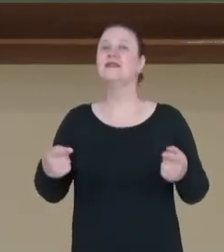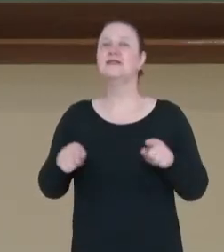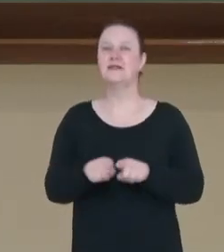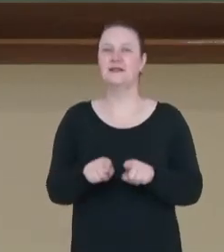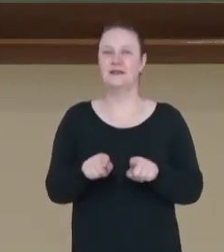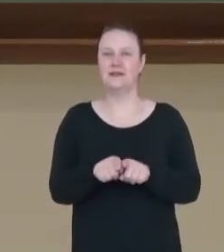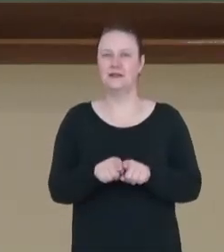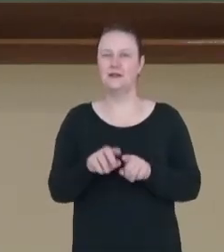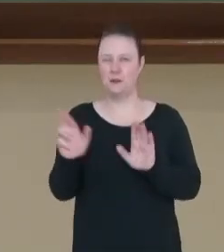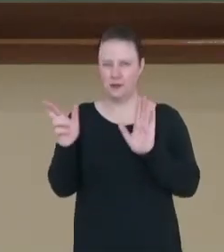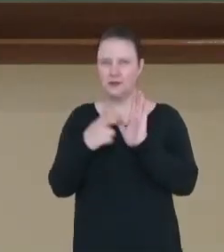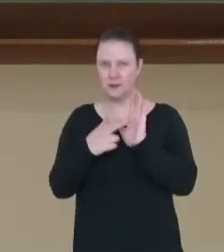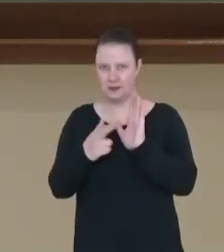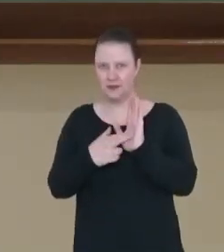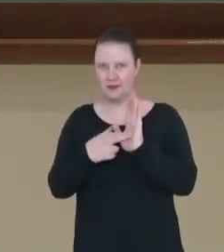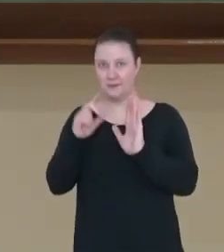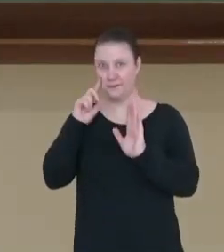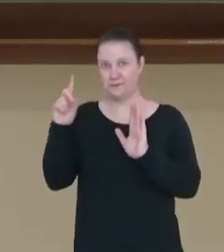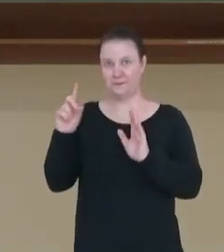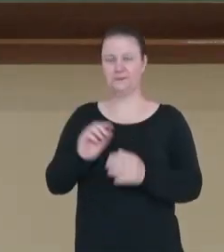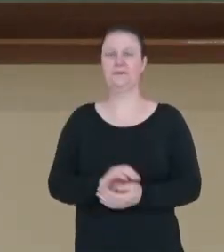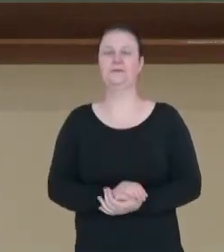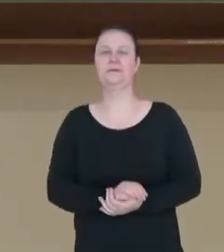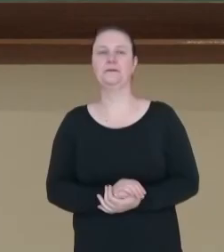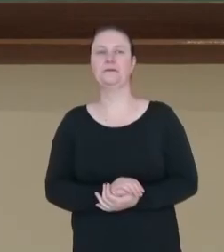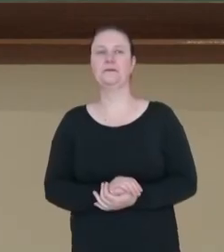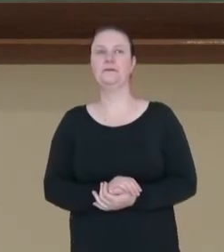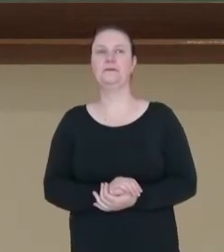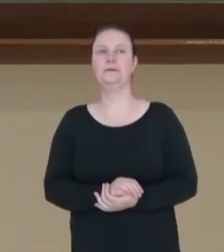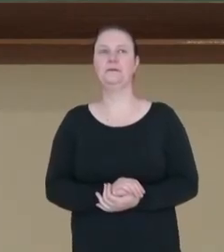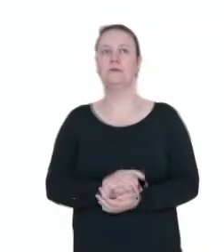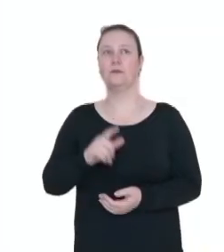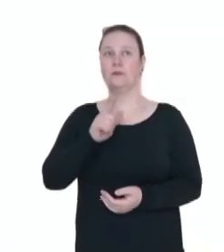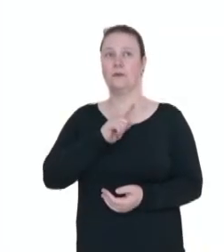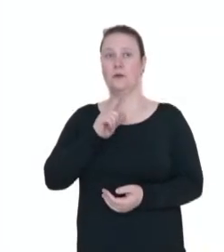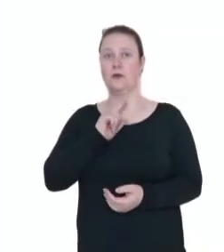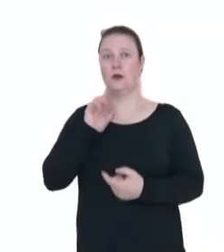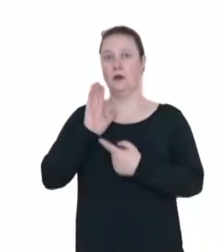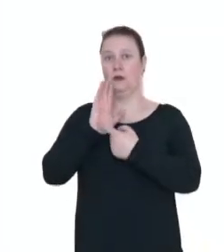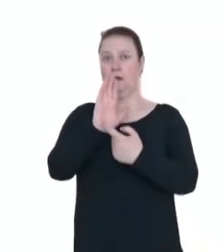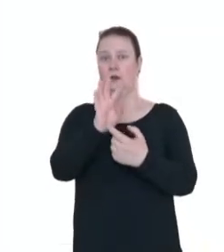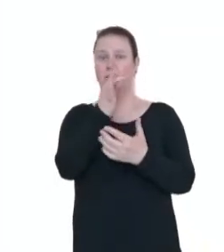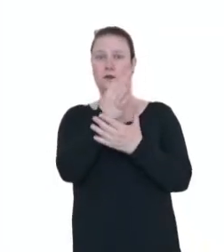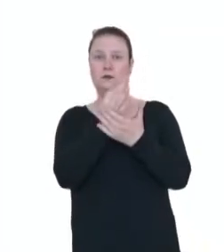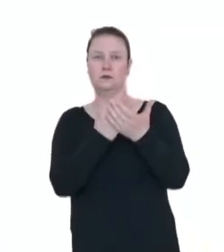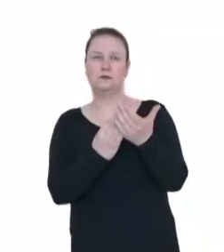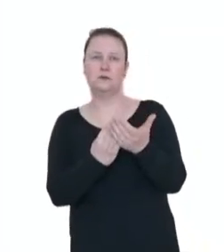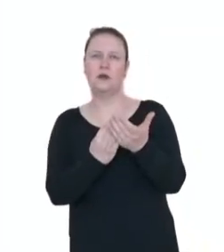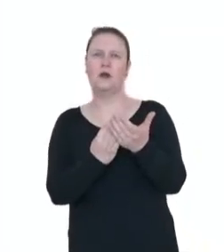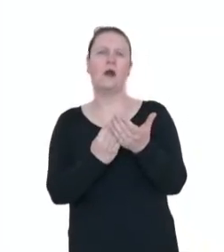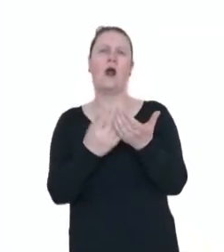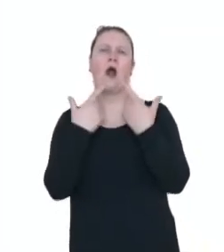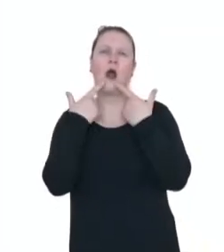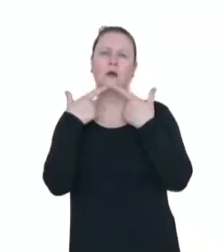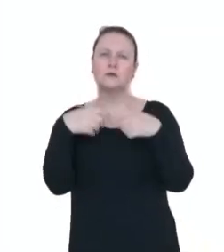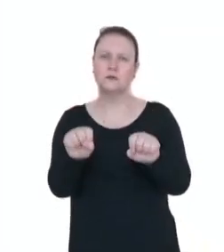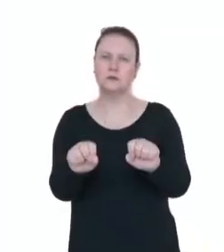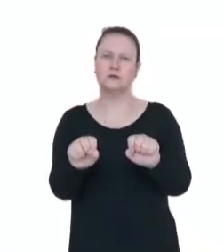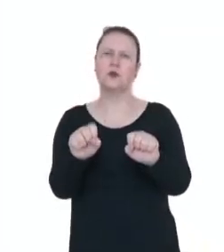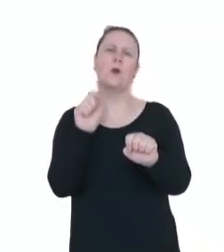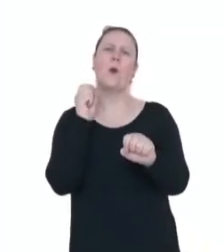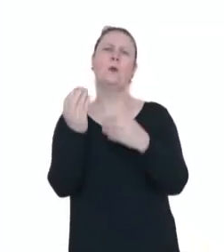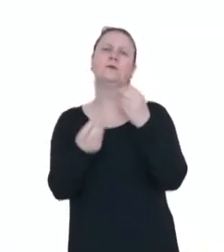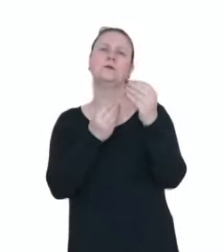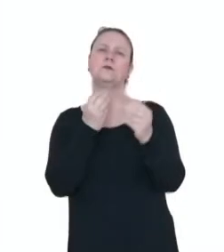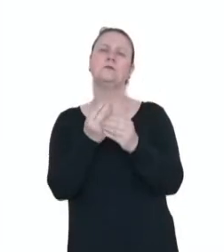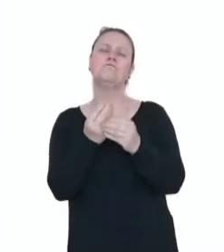Voltei gabaritar contigo a questão. Então, olha só. Há nesta passagem uma figura de linguagem que se projeta semanticamente